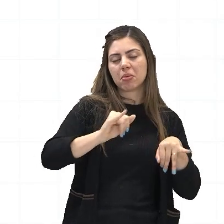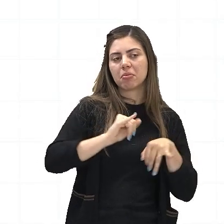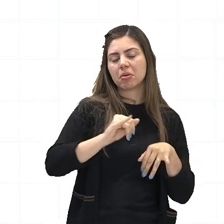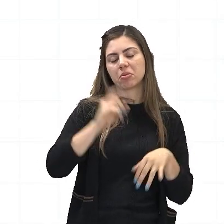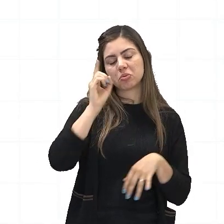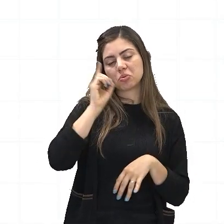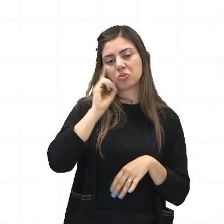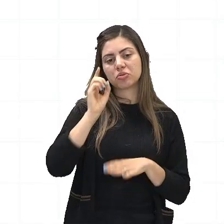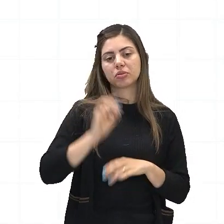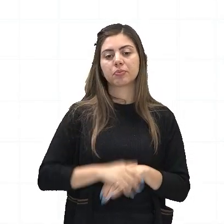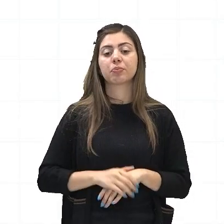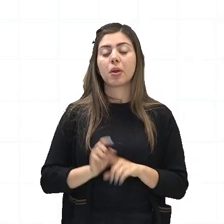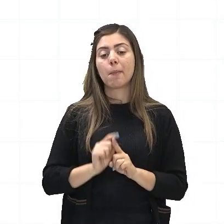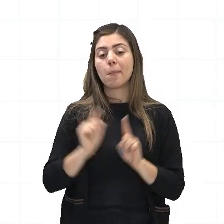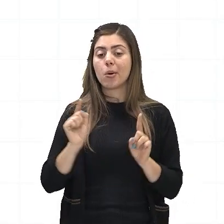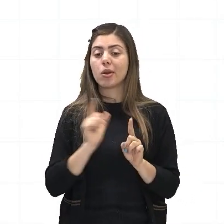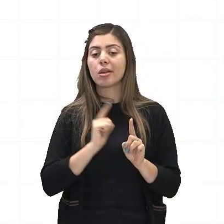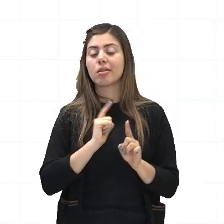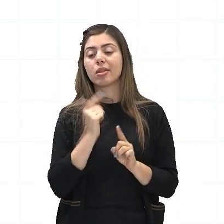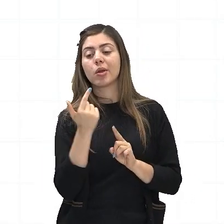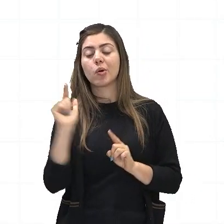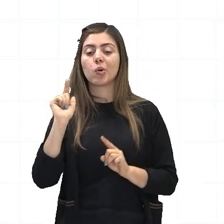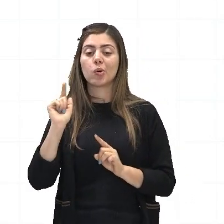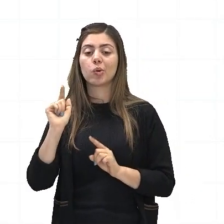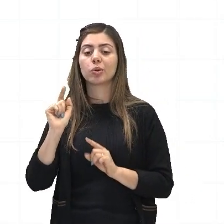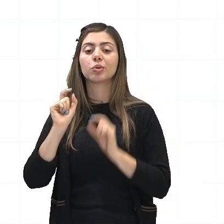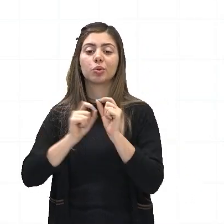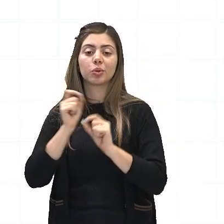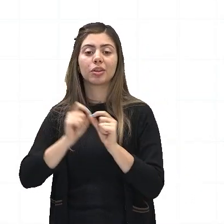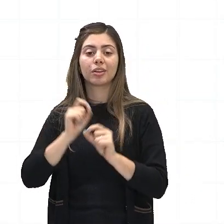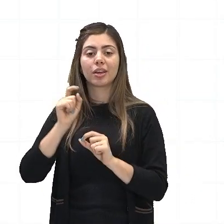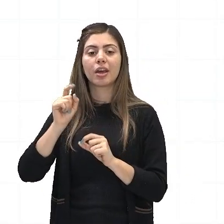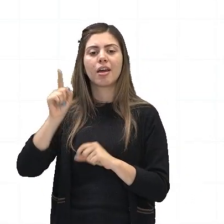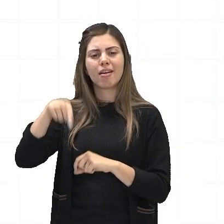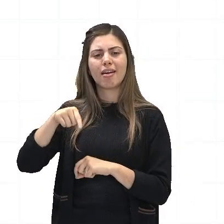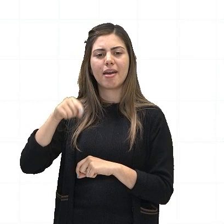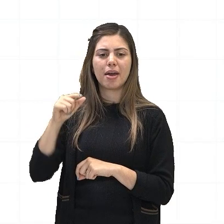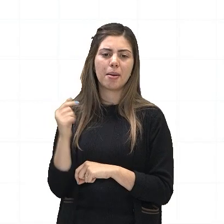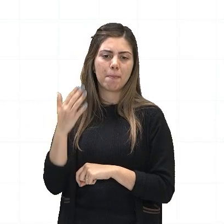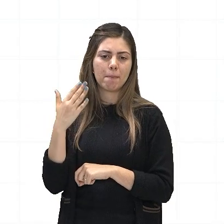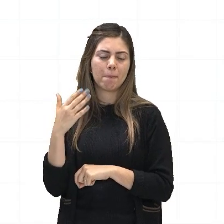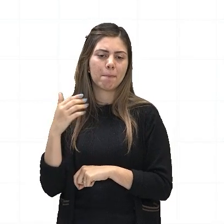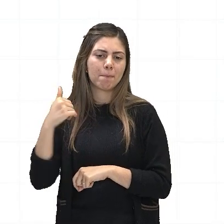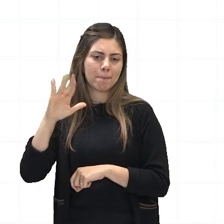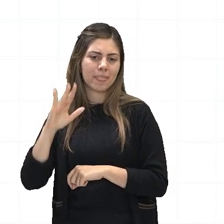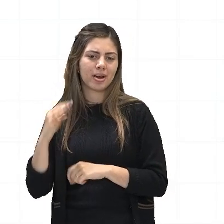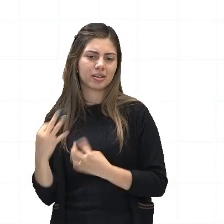dia. Mas tem um outro equipamento, que é o home theater, né, que é um pouco mais moderno, já ficou